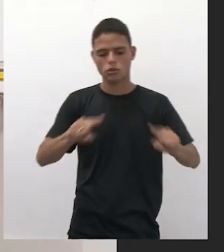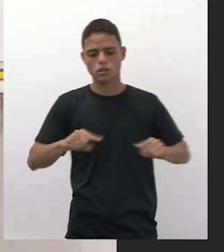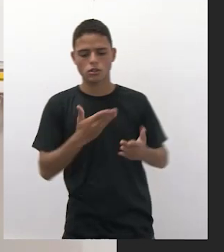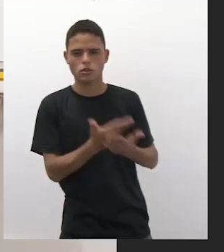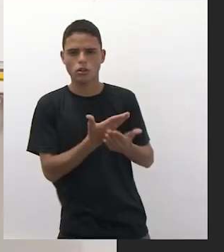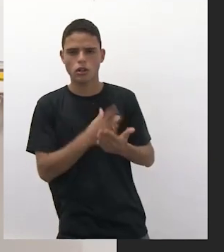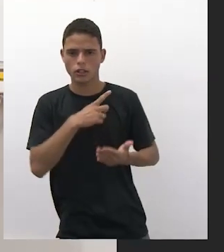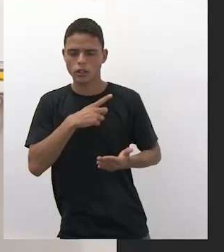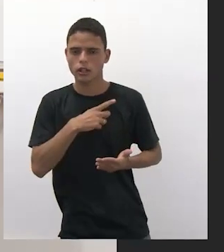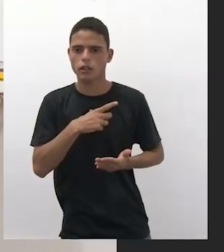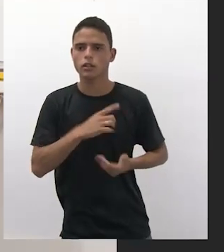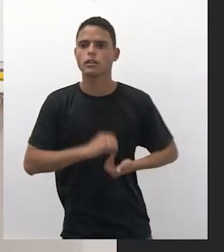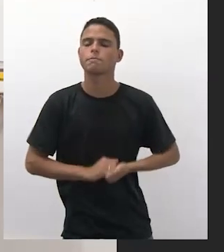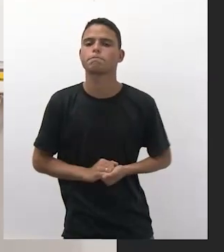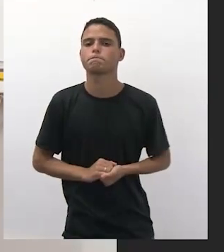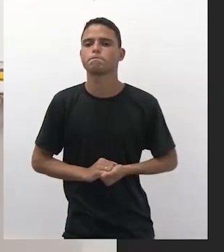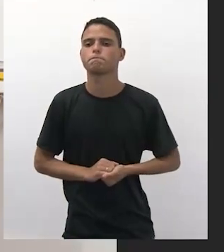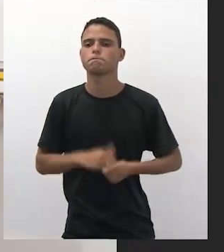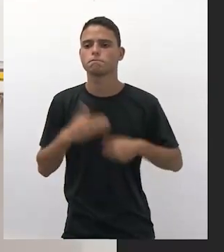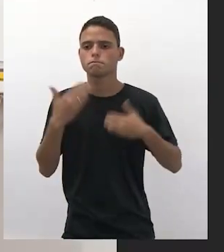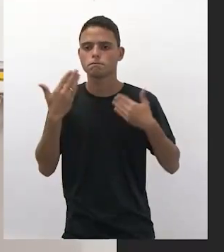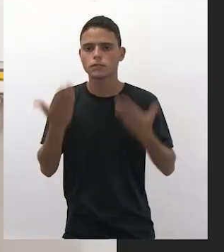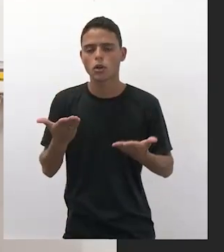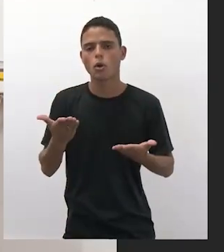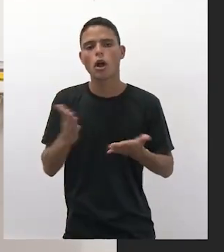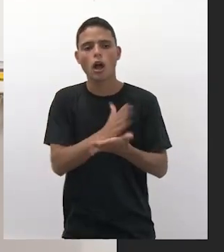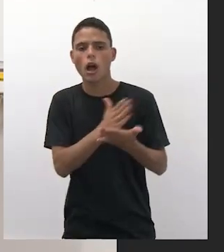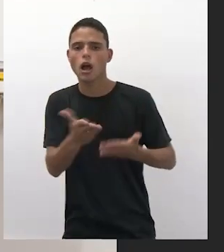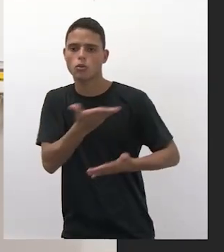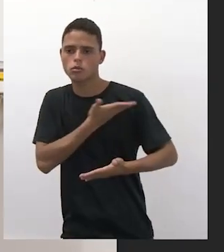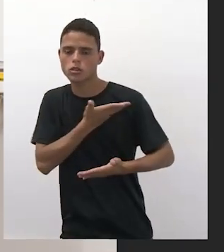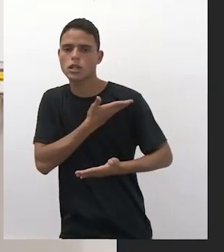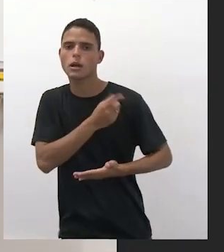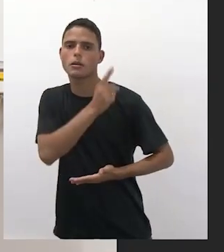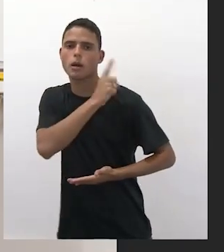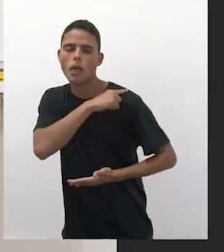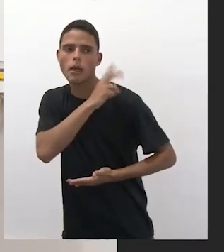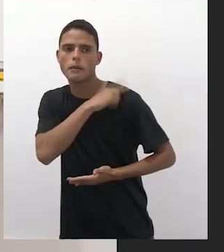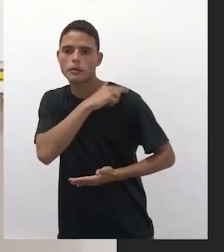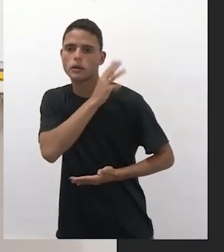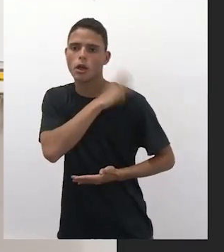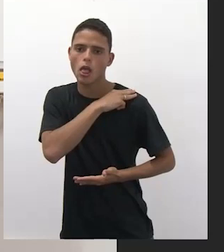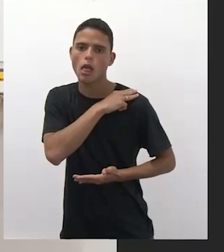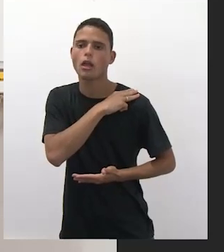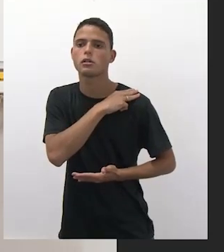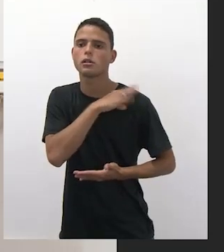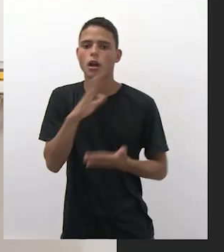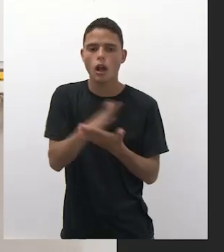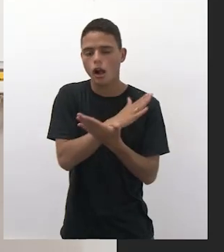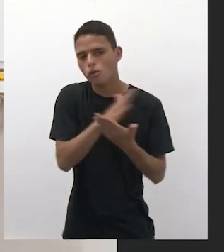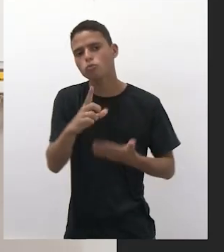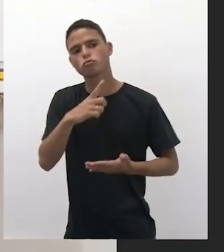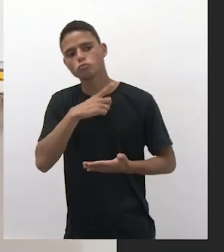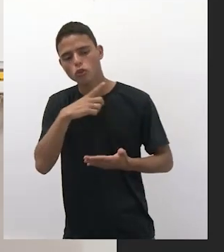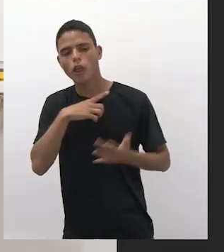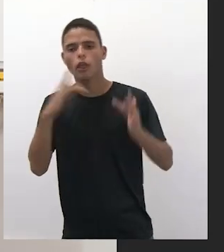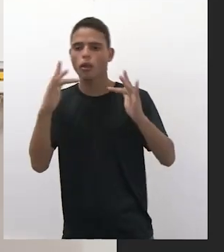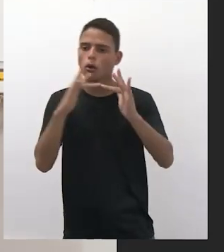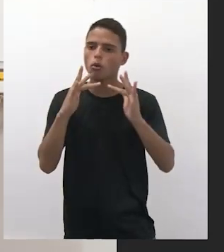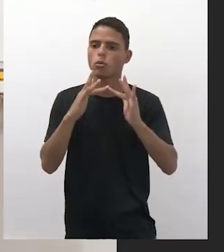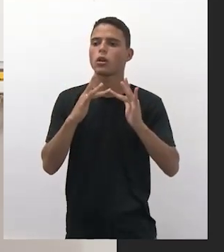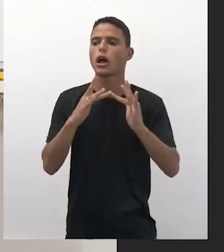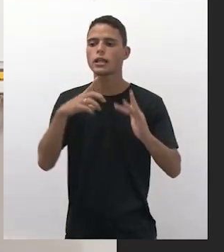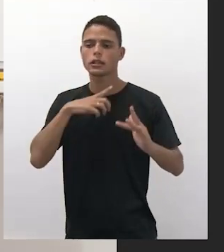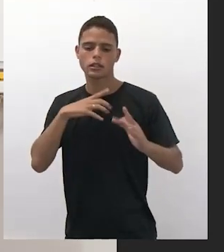Olha, com uns colegas do ensino médio, né, que daquela época eu ainda tenho contato, a gente tem um grupo